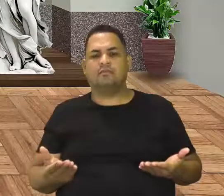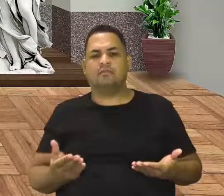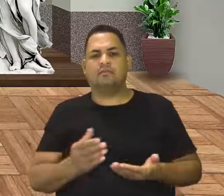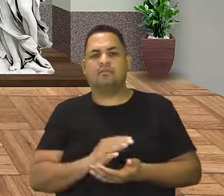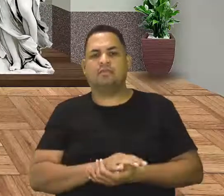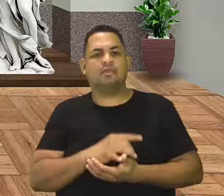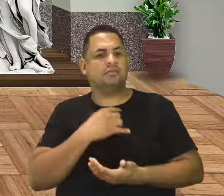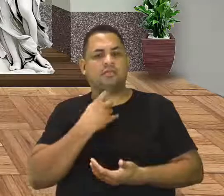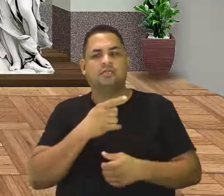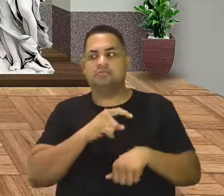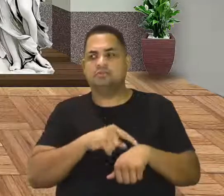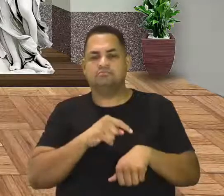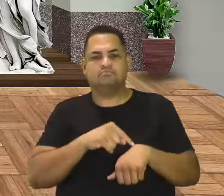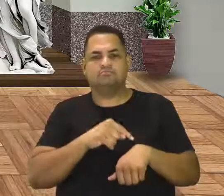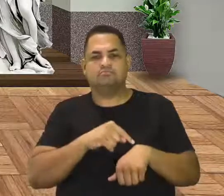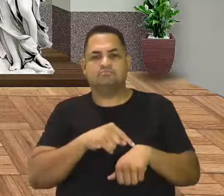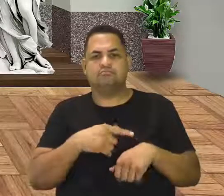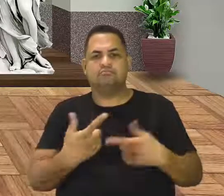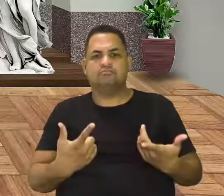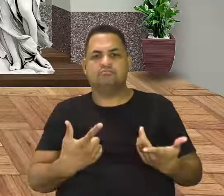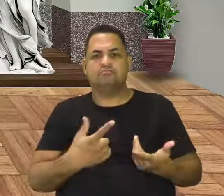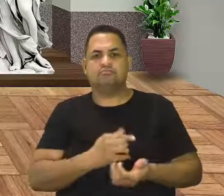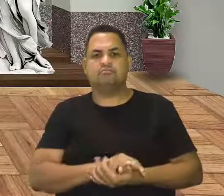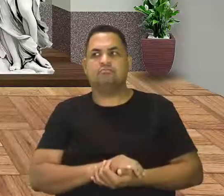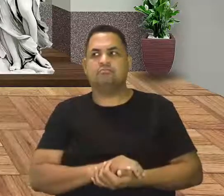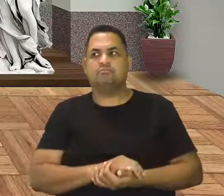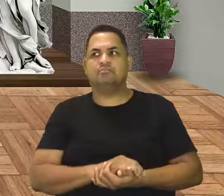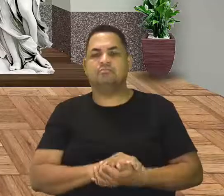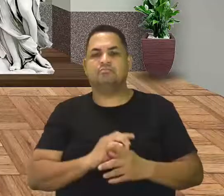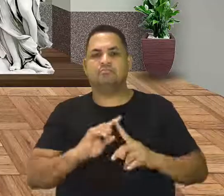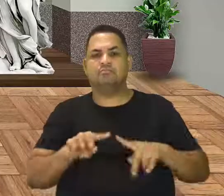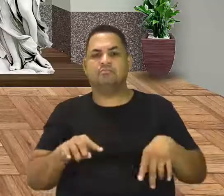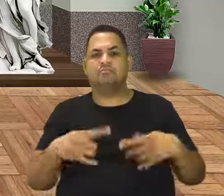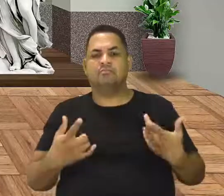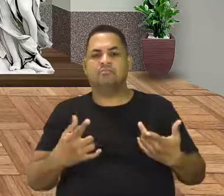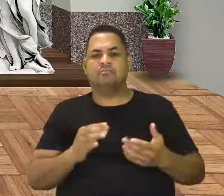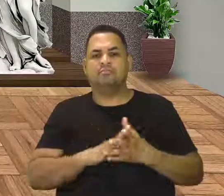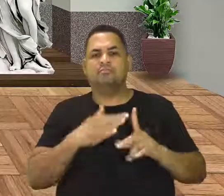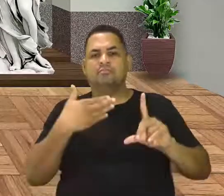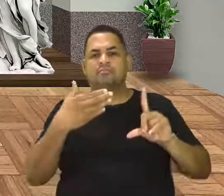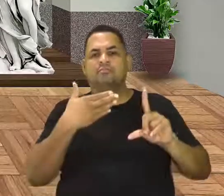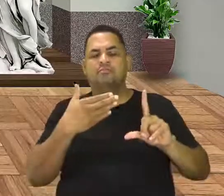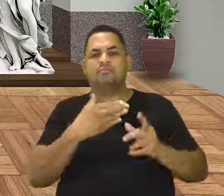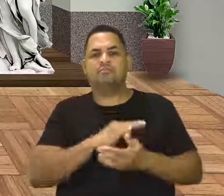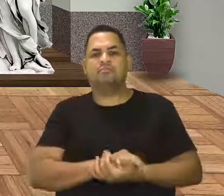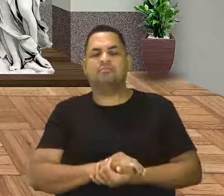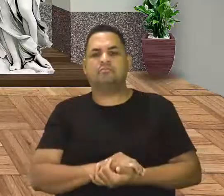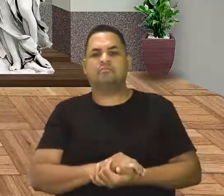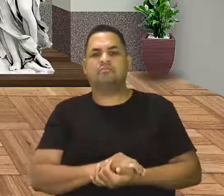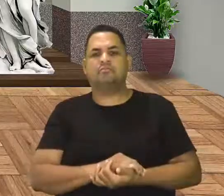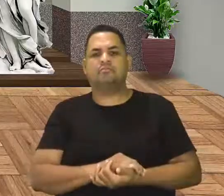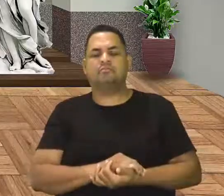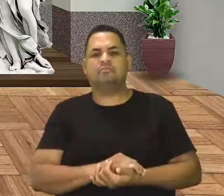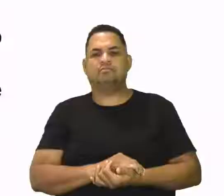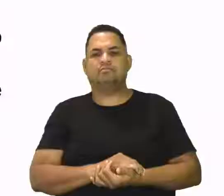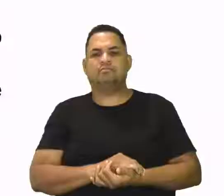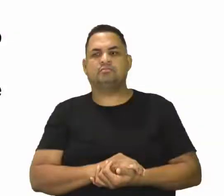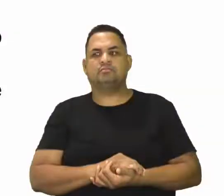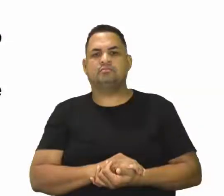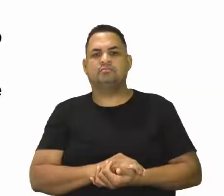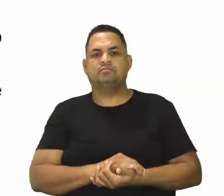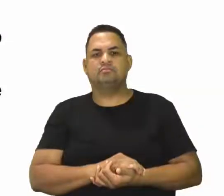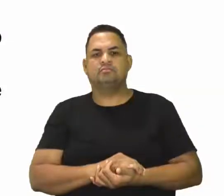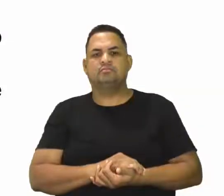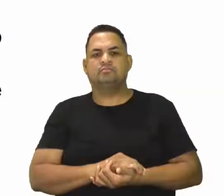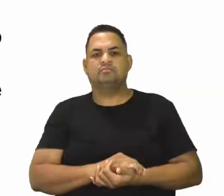não deu tempo não deu tempo mas infelizmente joga na tela lá na tela vamos lá para mim lá